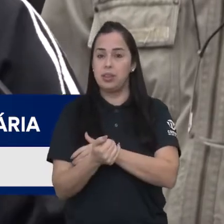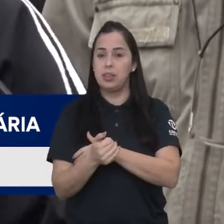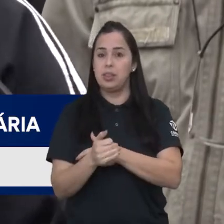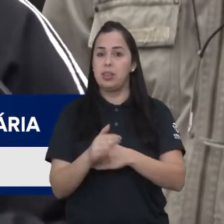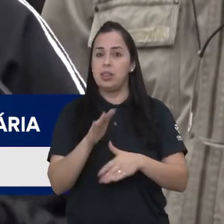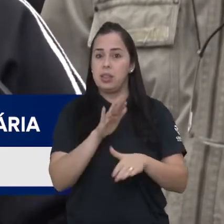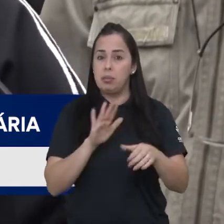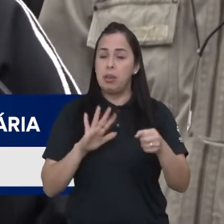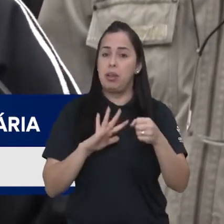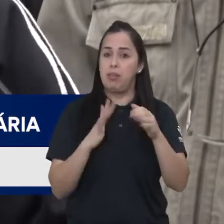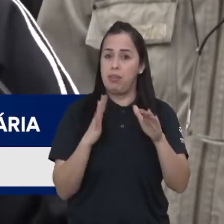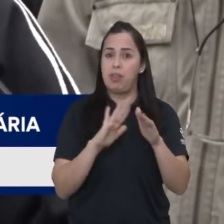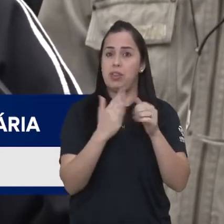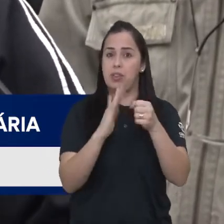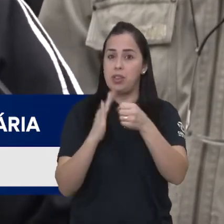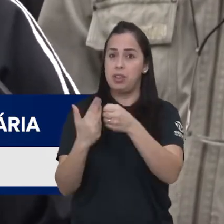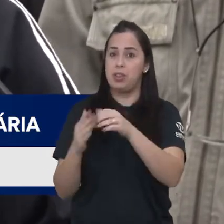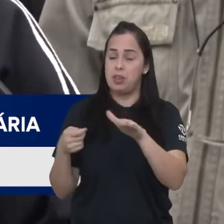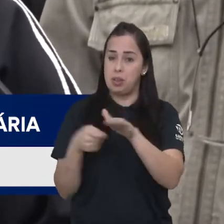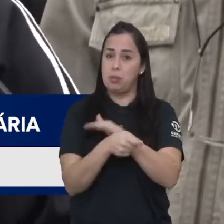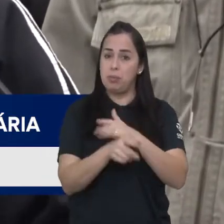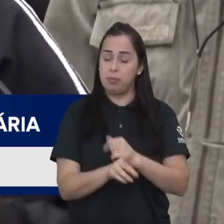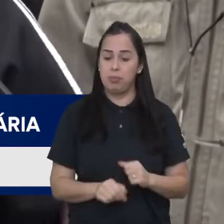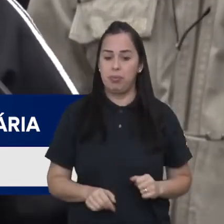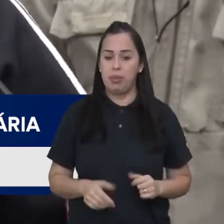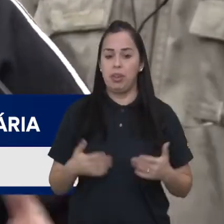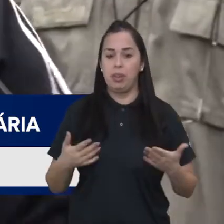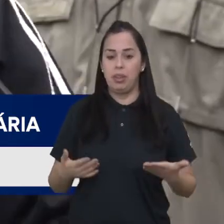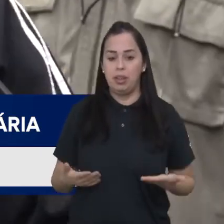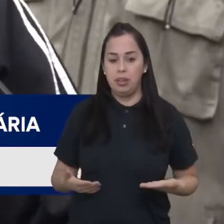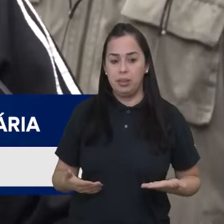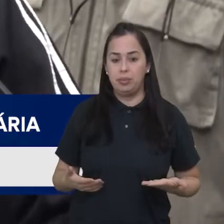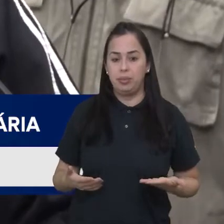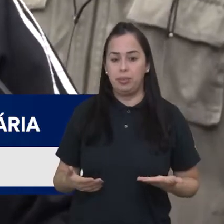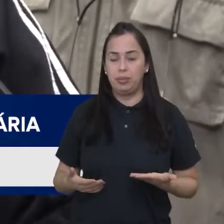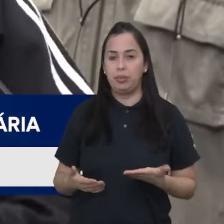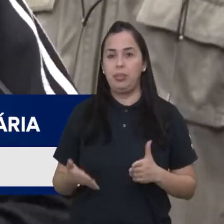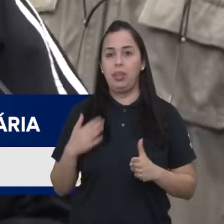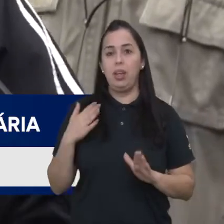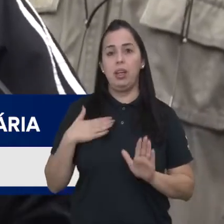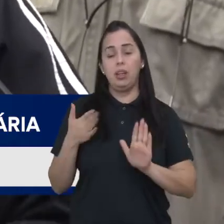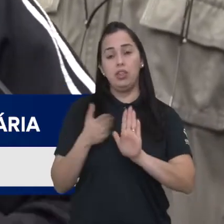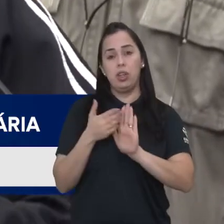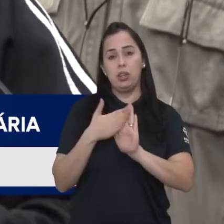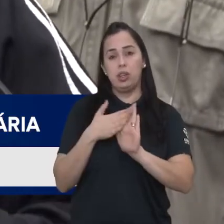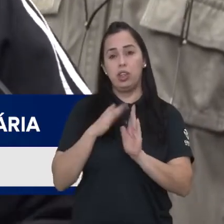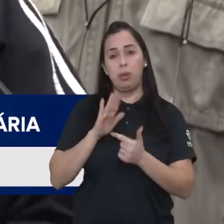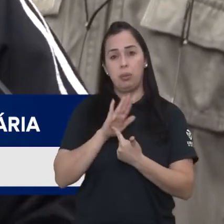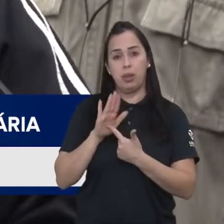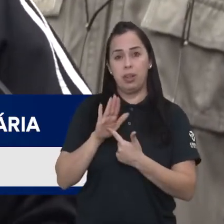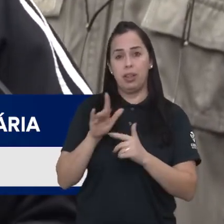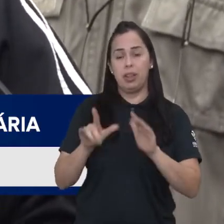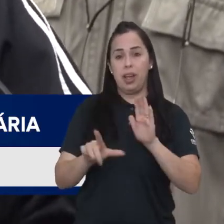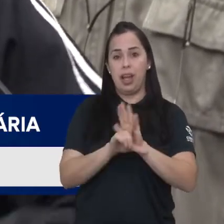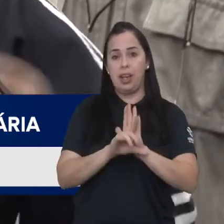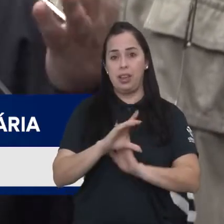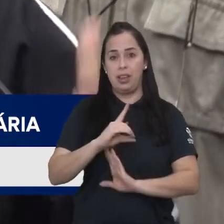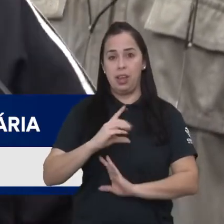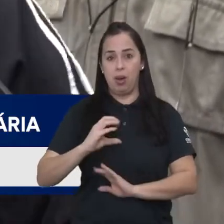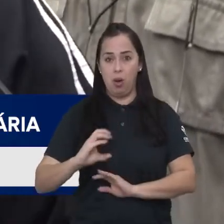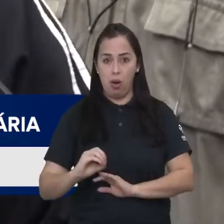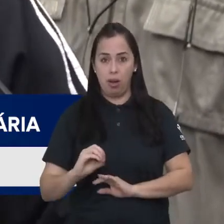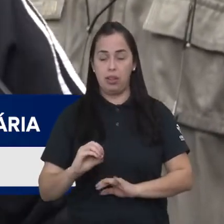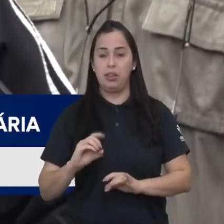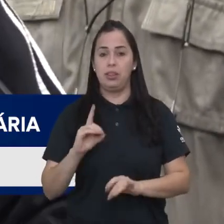nessas situações desses bairros aí, vulneráveis da cidade. Então, ficou aí essa proposta aí na LDO, a PPA,